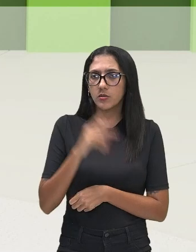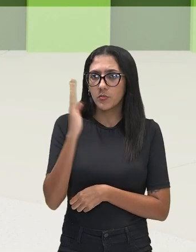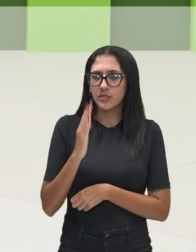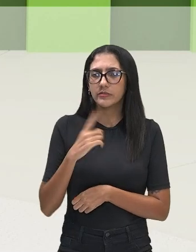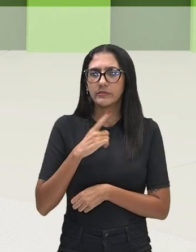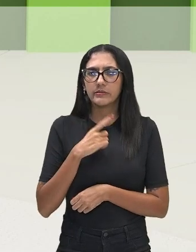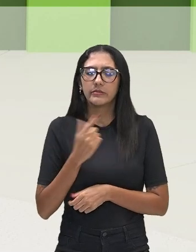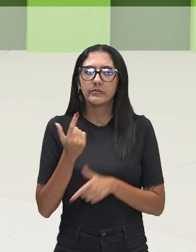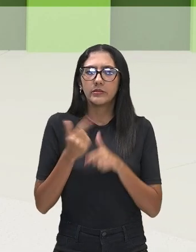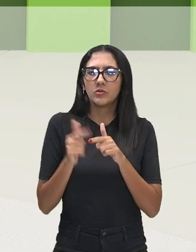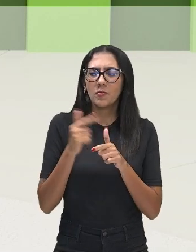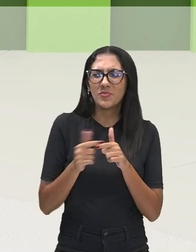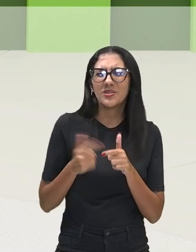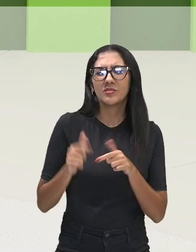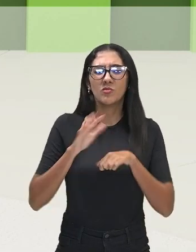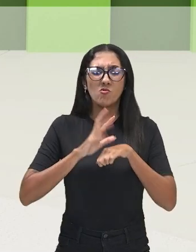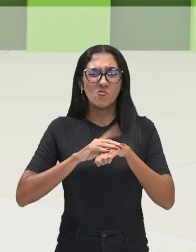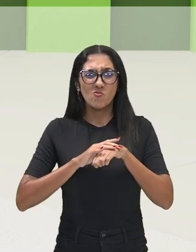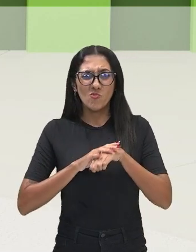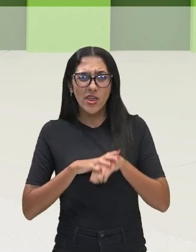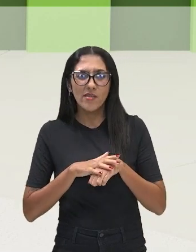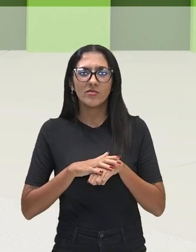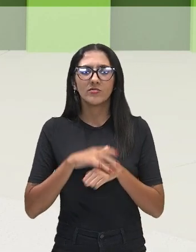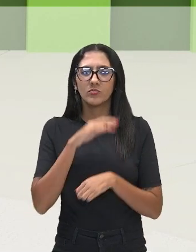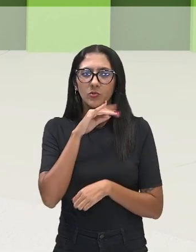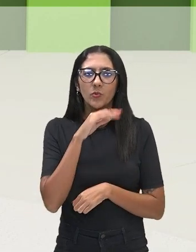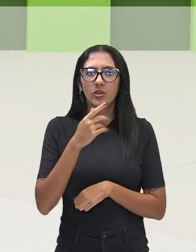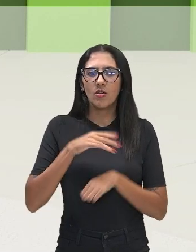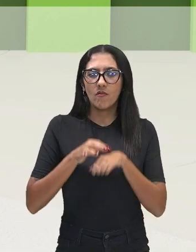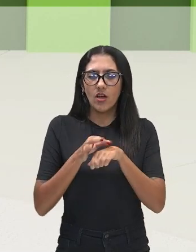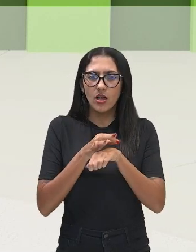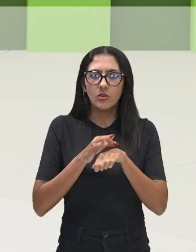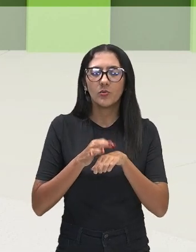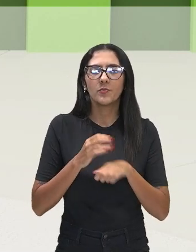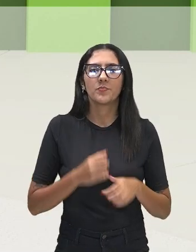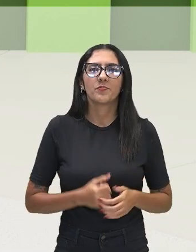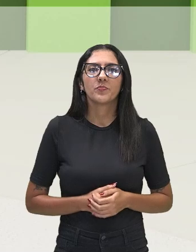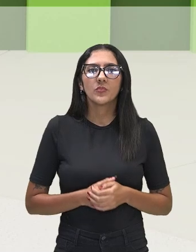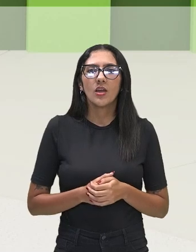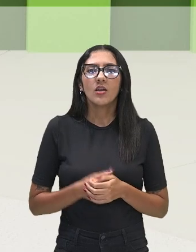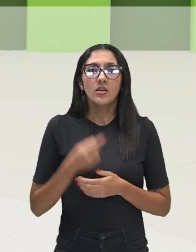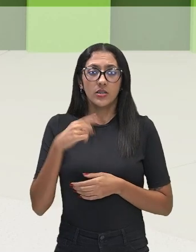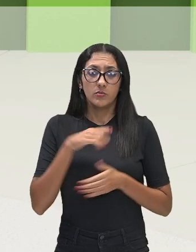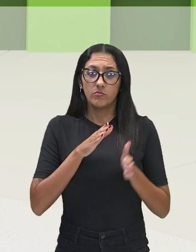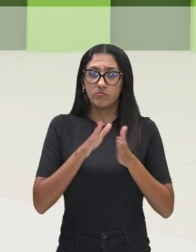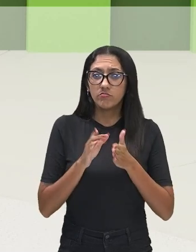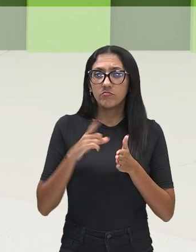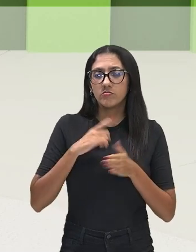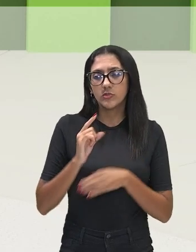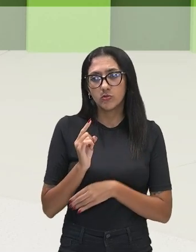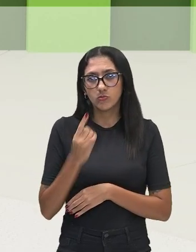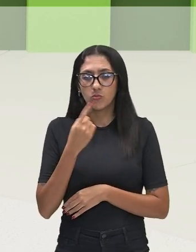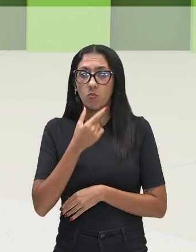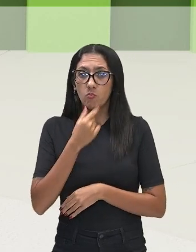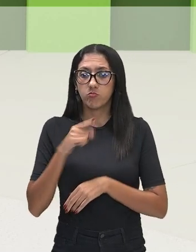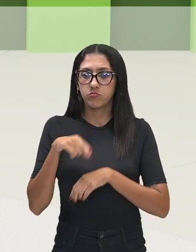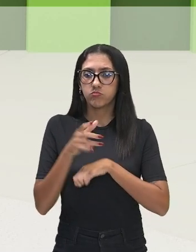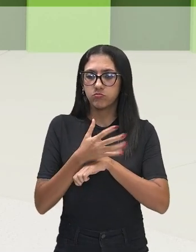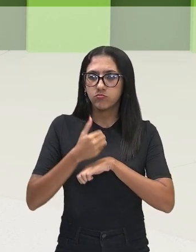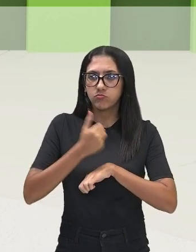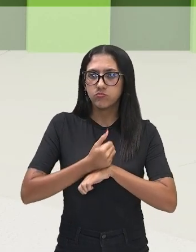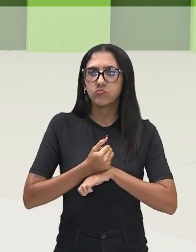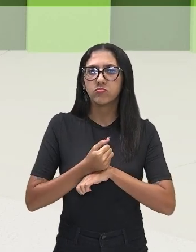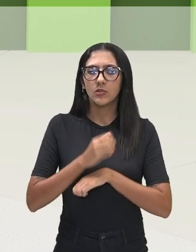né? Uma epidemia de varíola. Bom, e naquele momento, o médico sanitarista Oswaldo